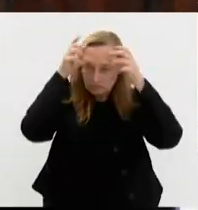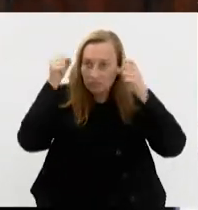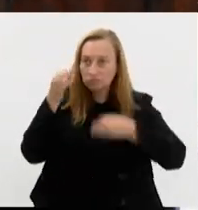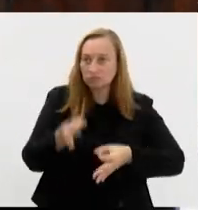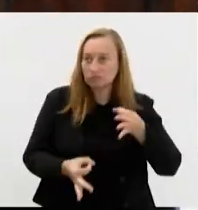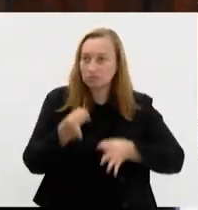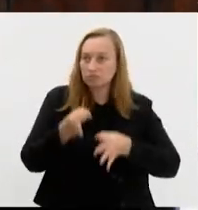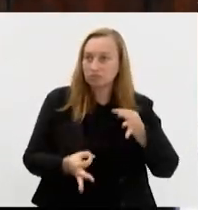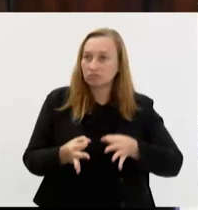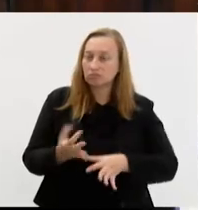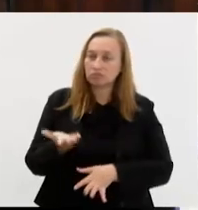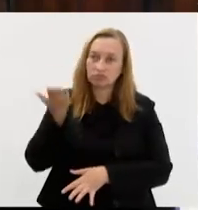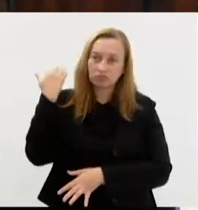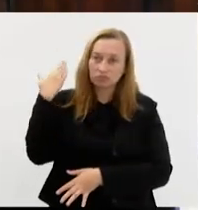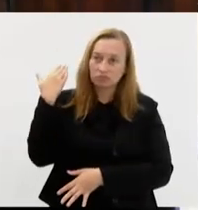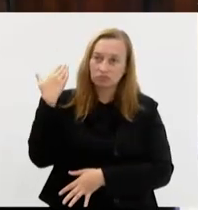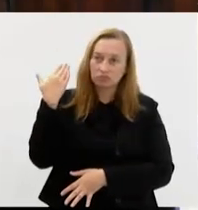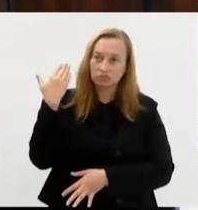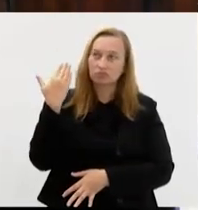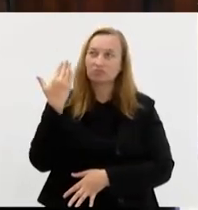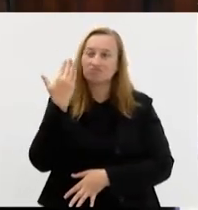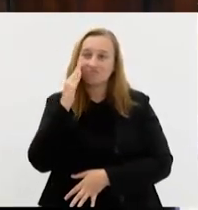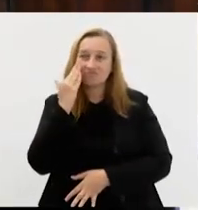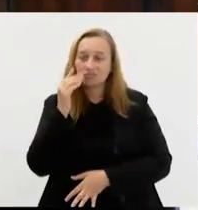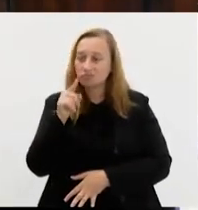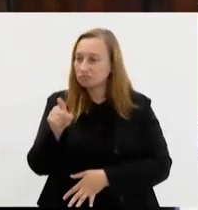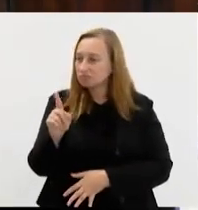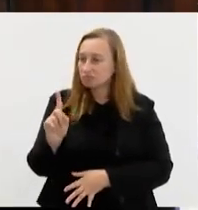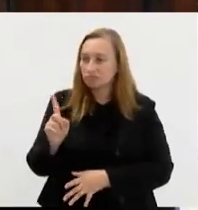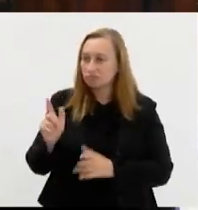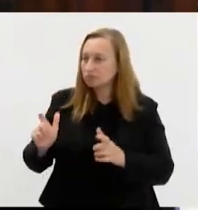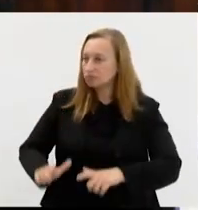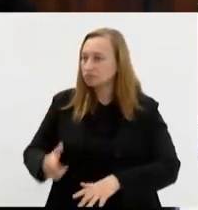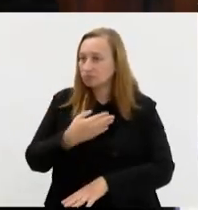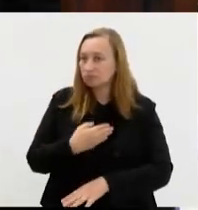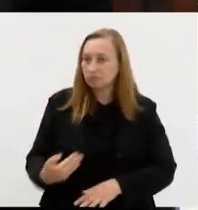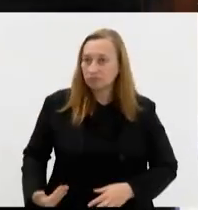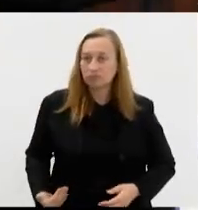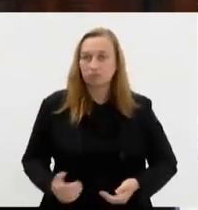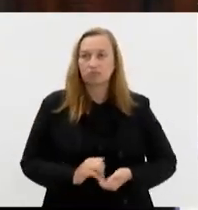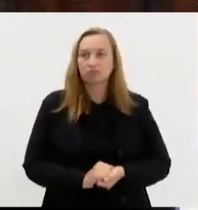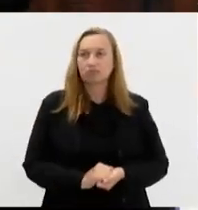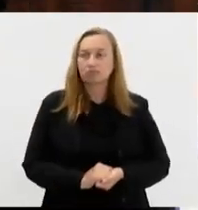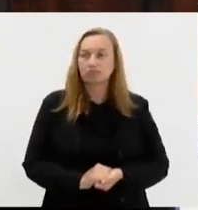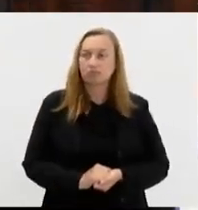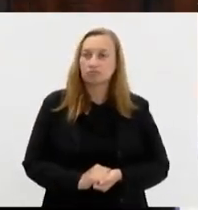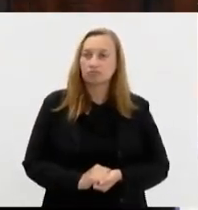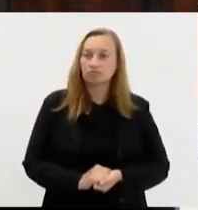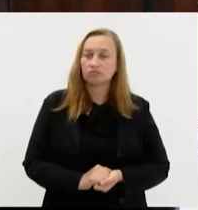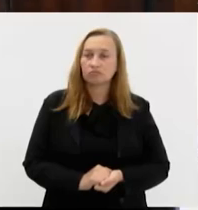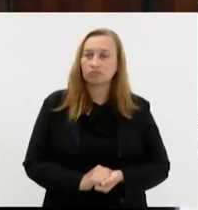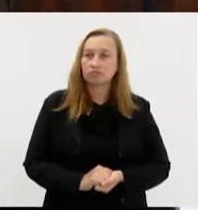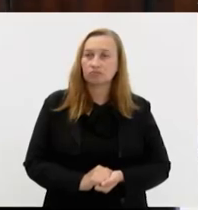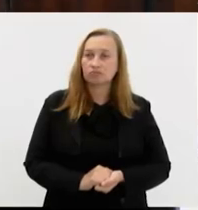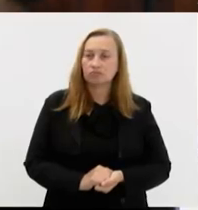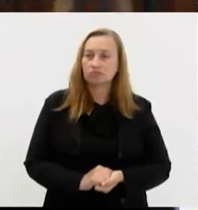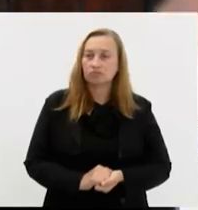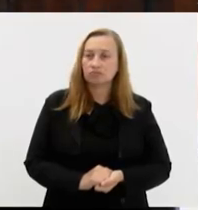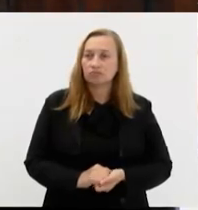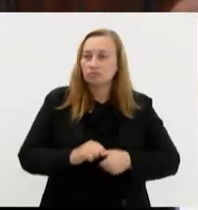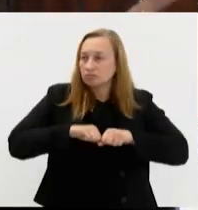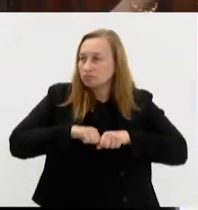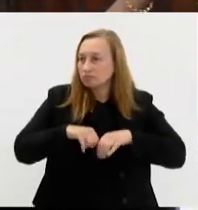Eleitoral a época entendeu que aquilo não era um ato público a despeito da entrevista ser transmitida para uma